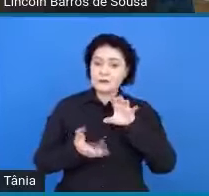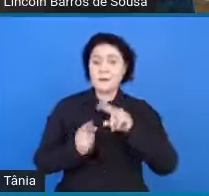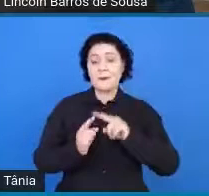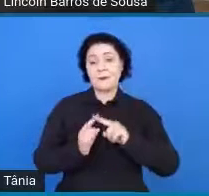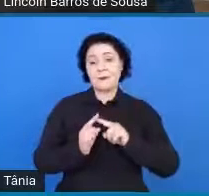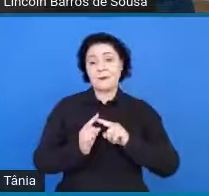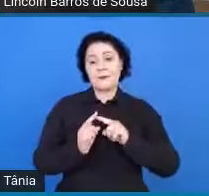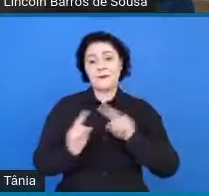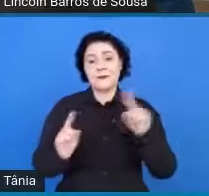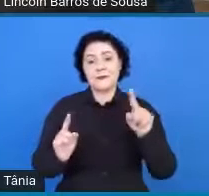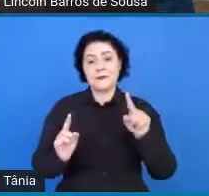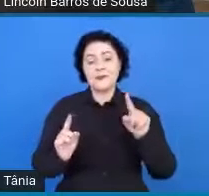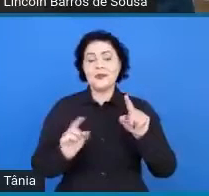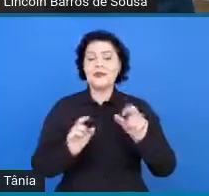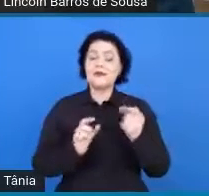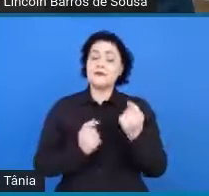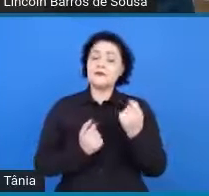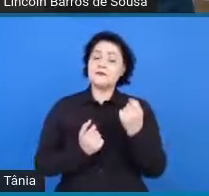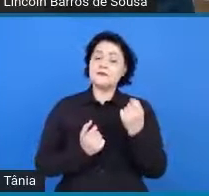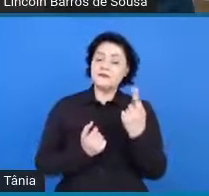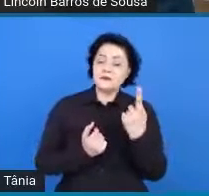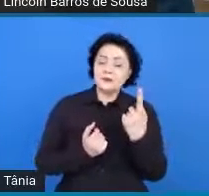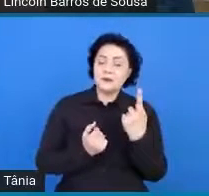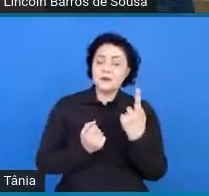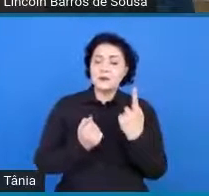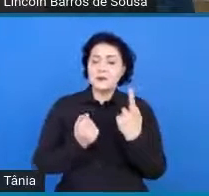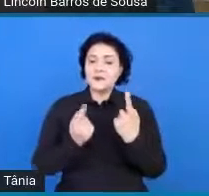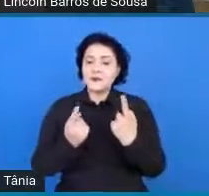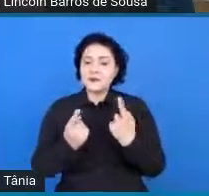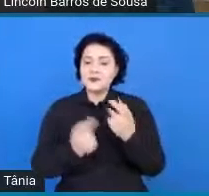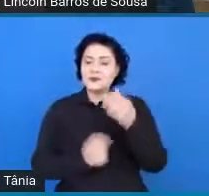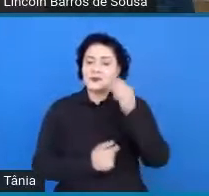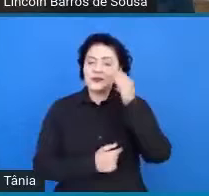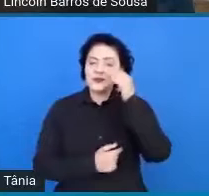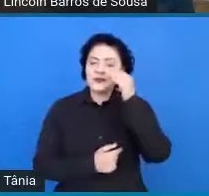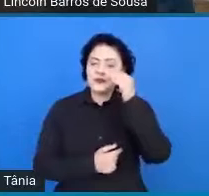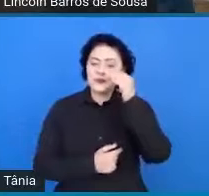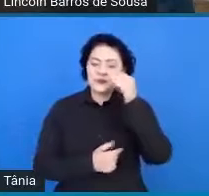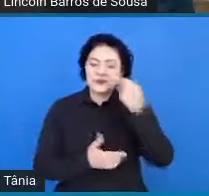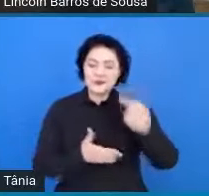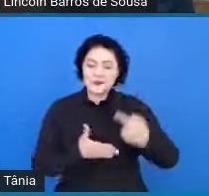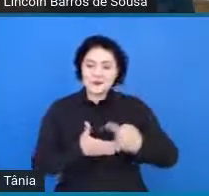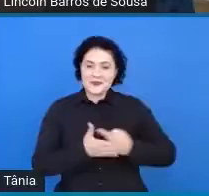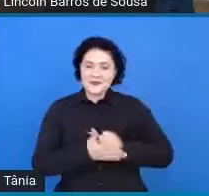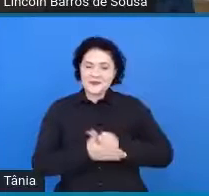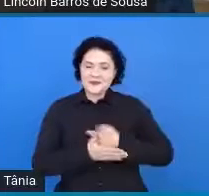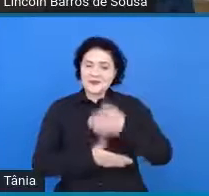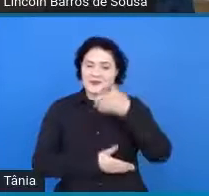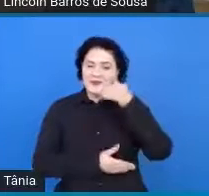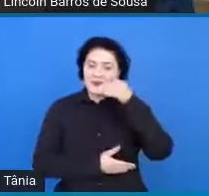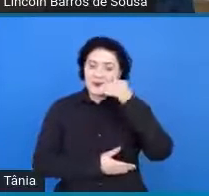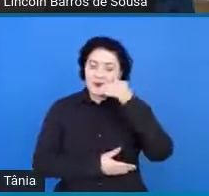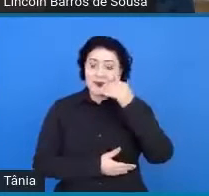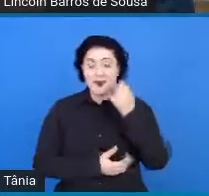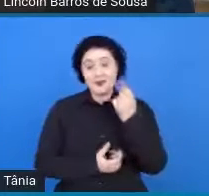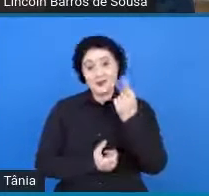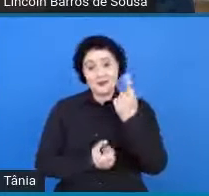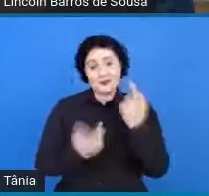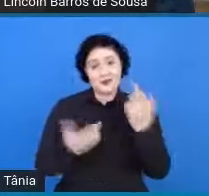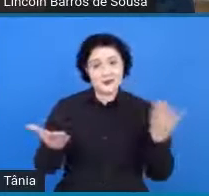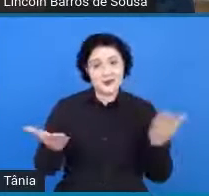portanto são algumas das curiosidades que algumas hoje à noite